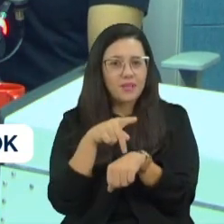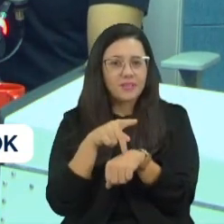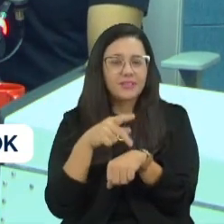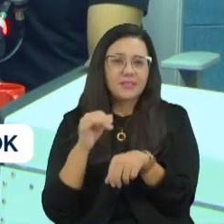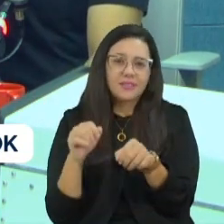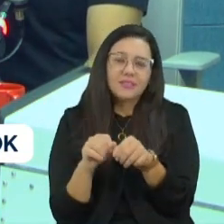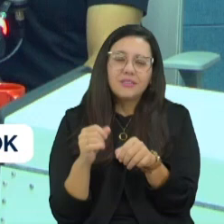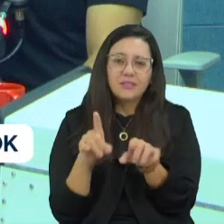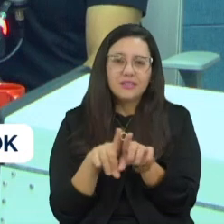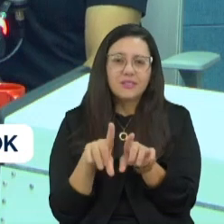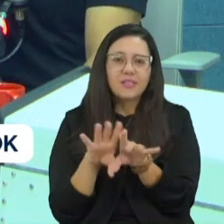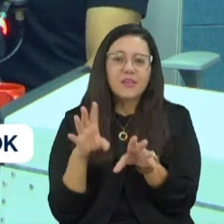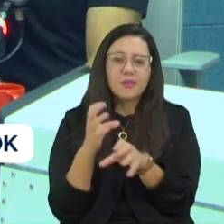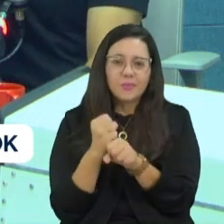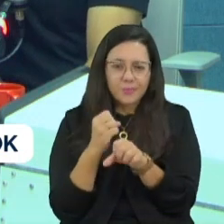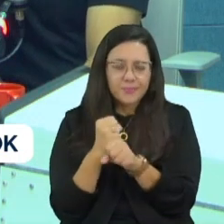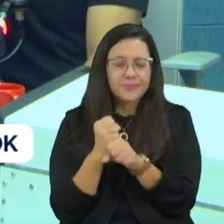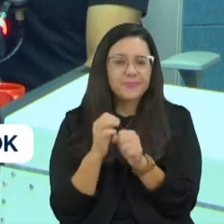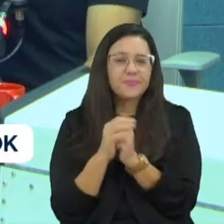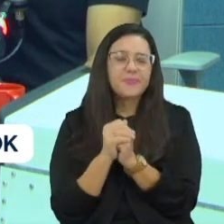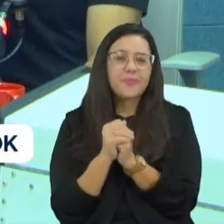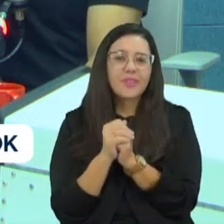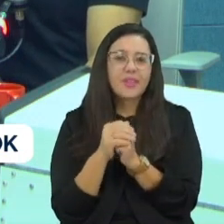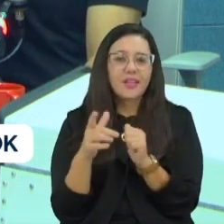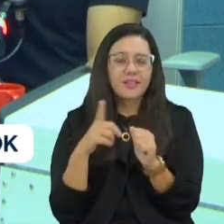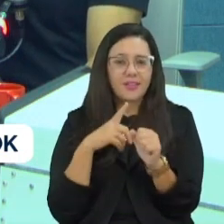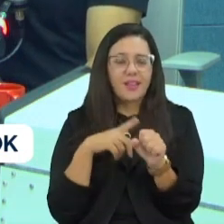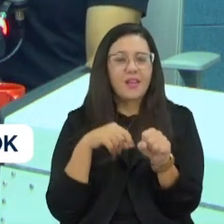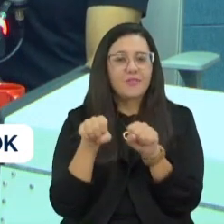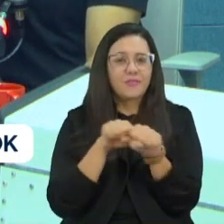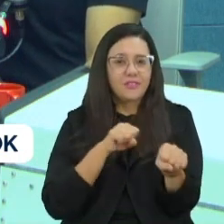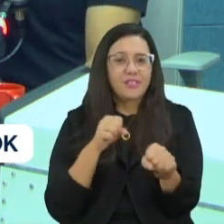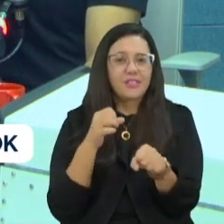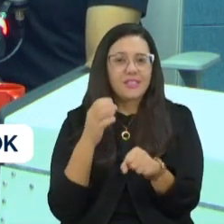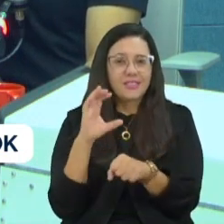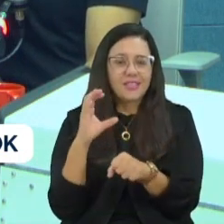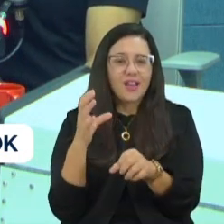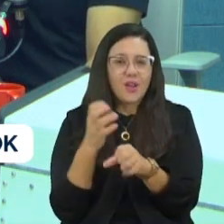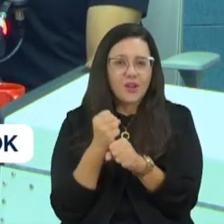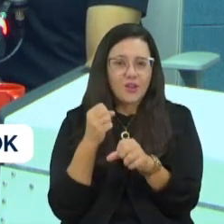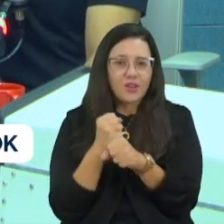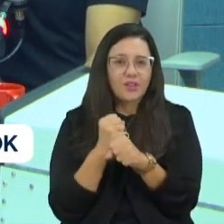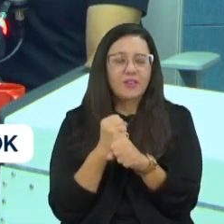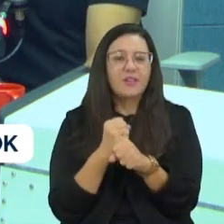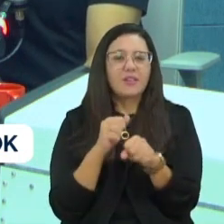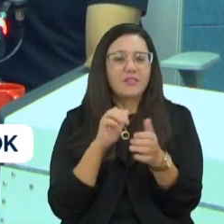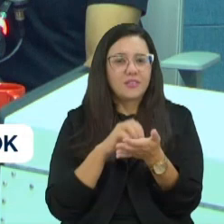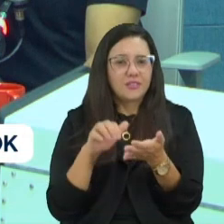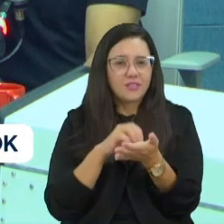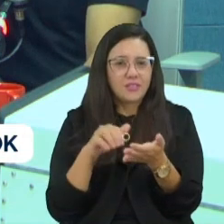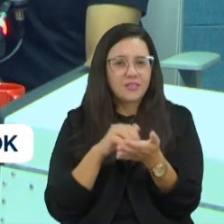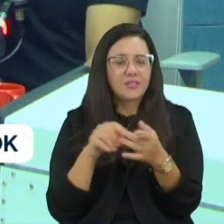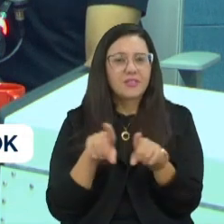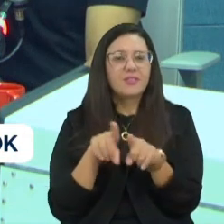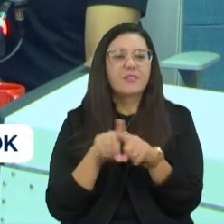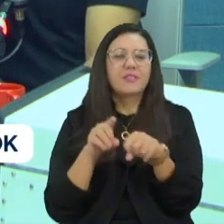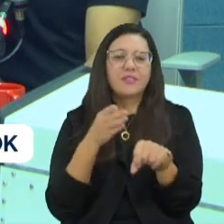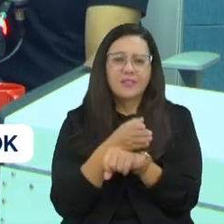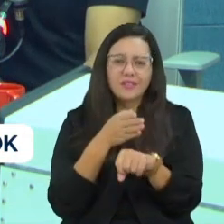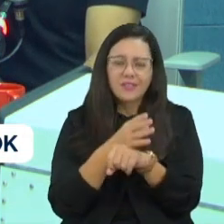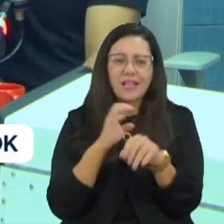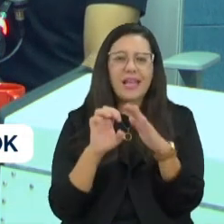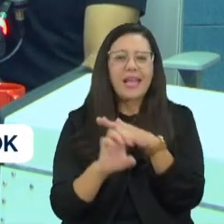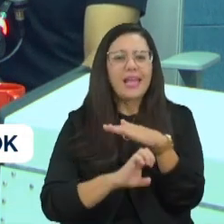contador, por exemplo, o aluno formado em ciências contábeis, ele atua em escritório de contabilidade, nas instituições instituições